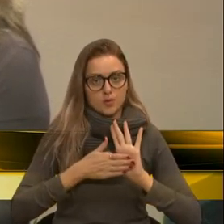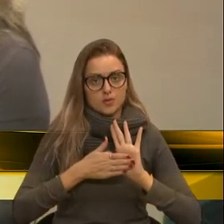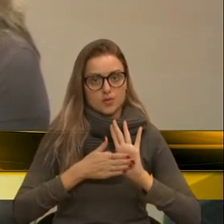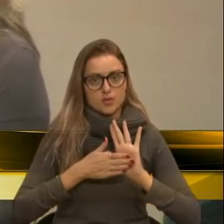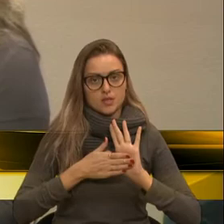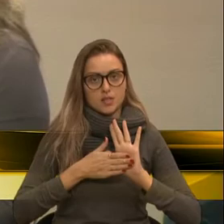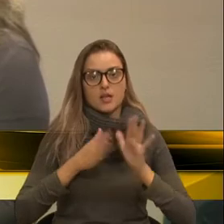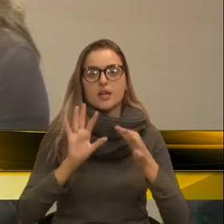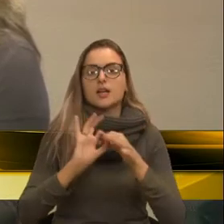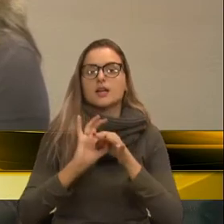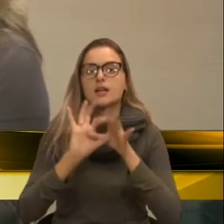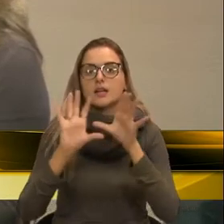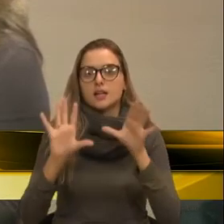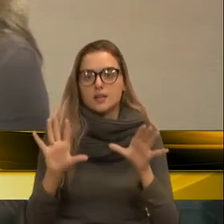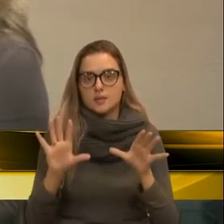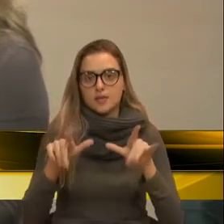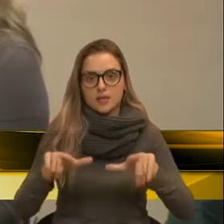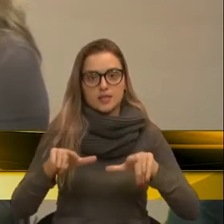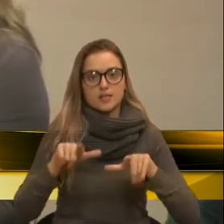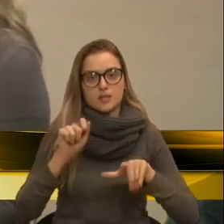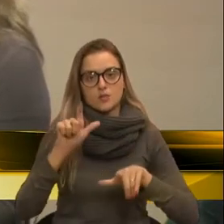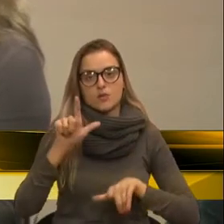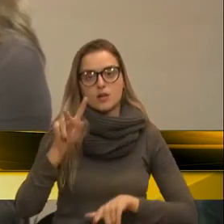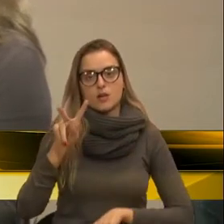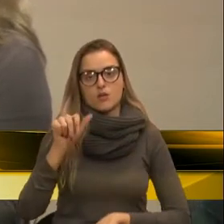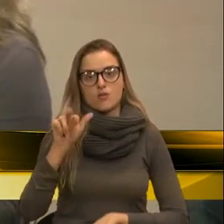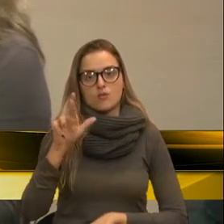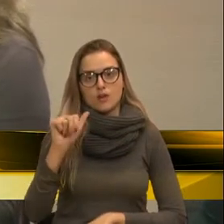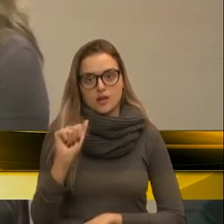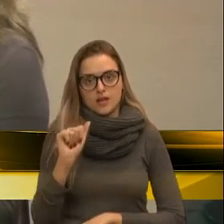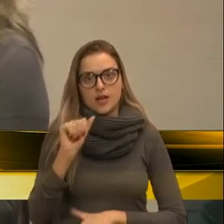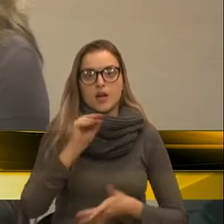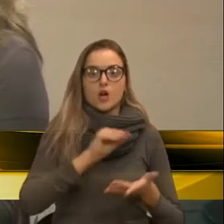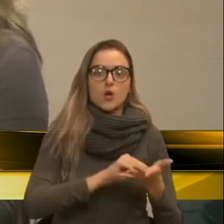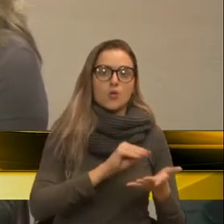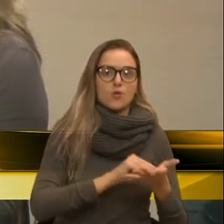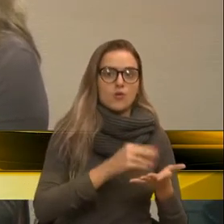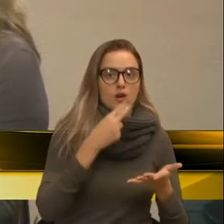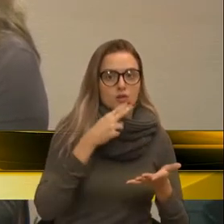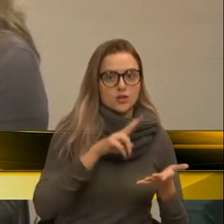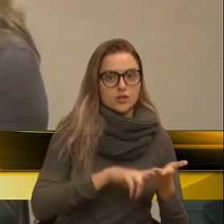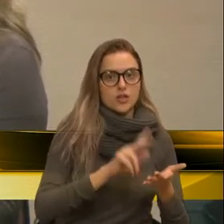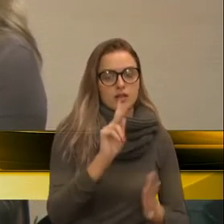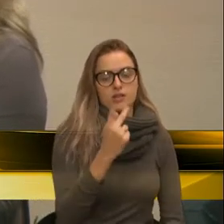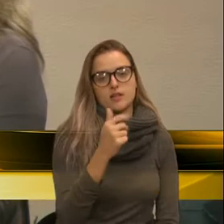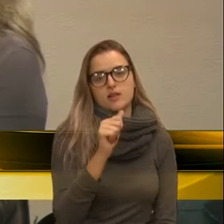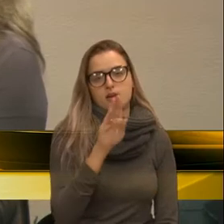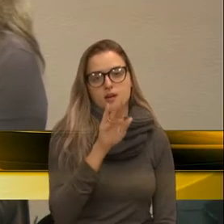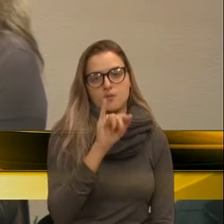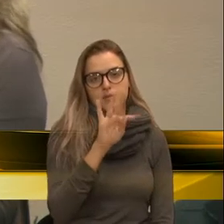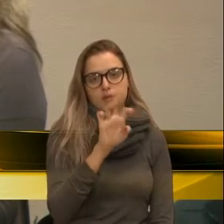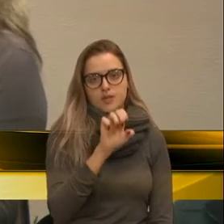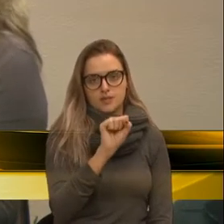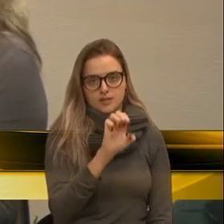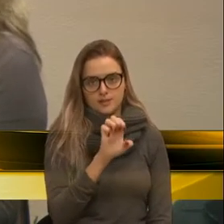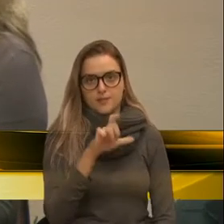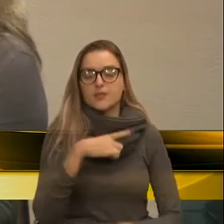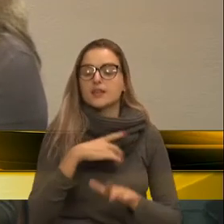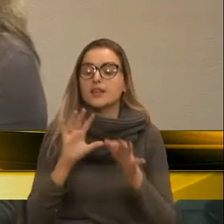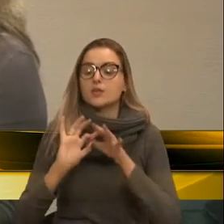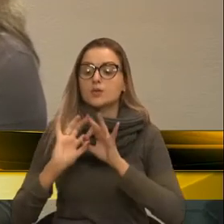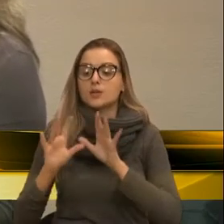à liberação de alvará de licença com a ausência de carta de habite-se, sendo liberado de